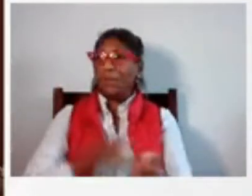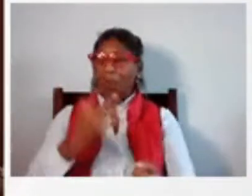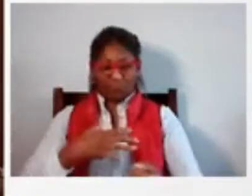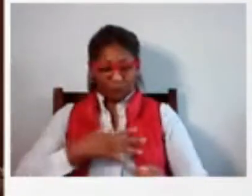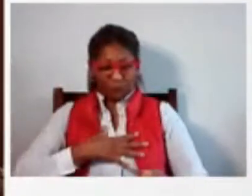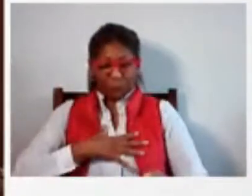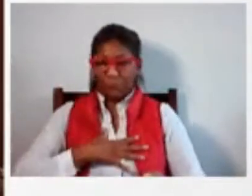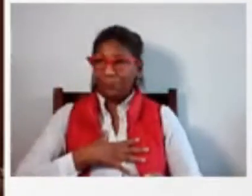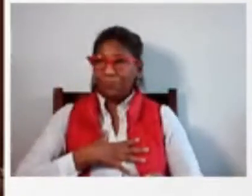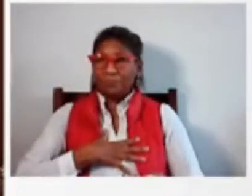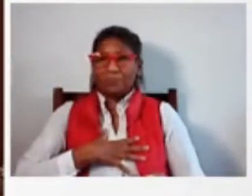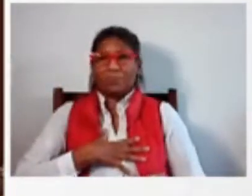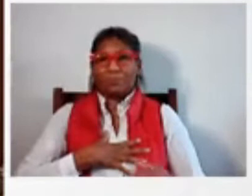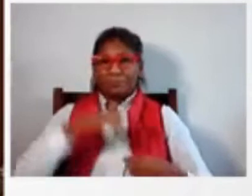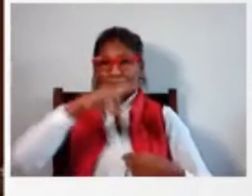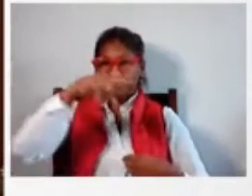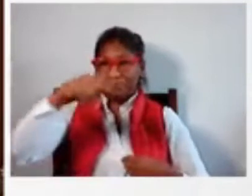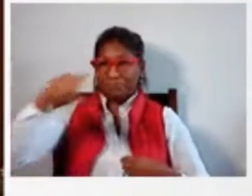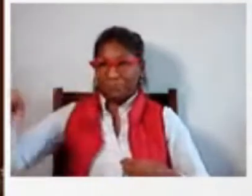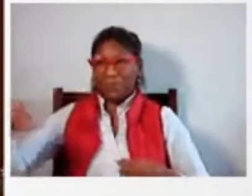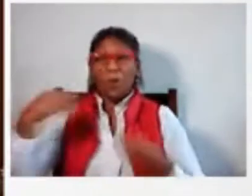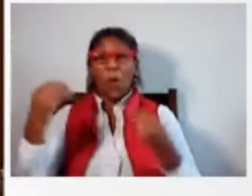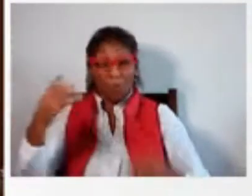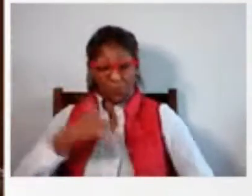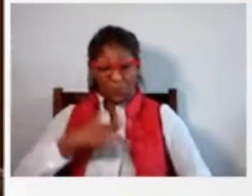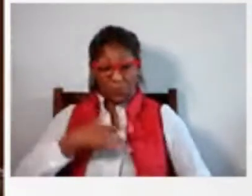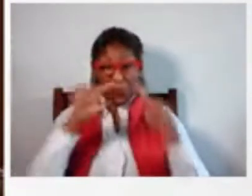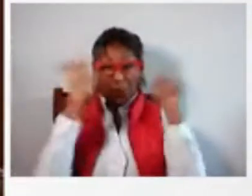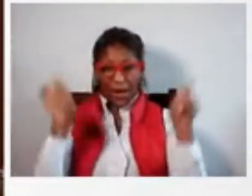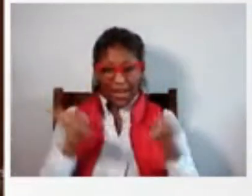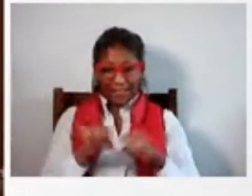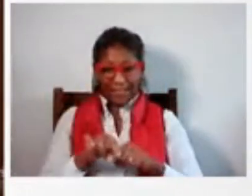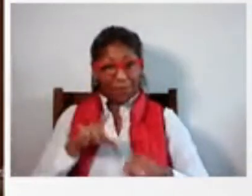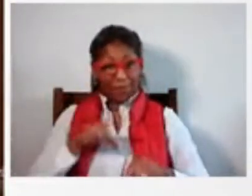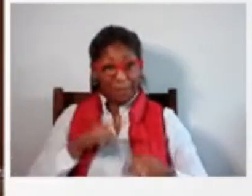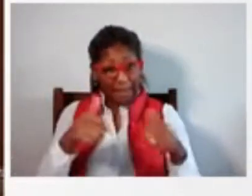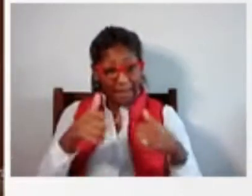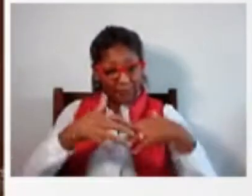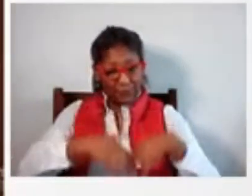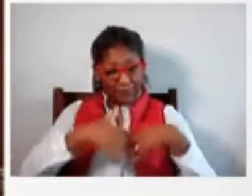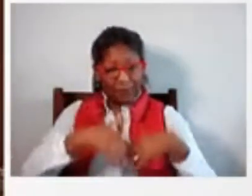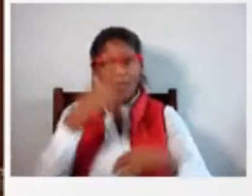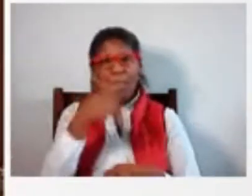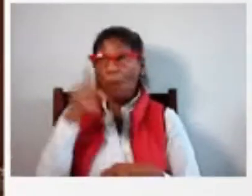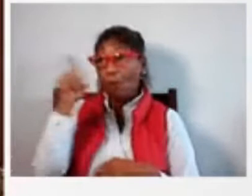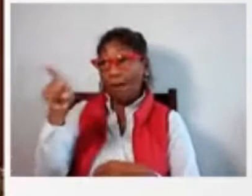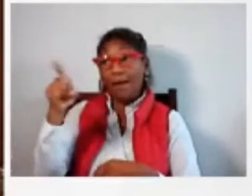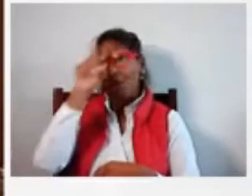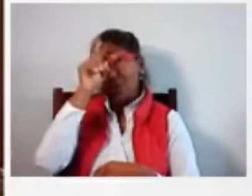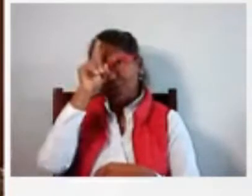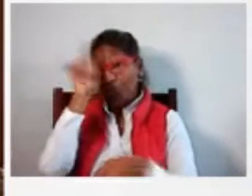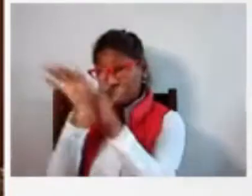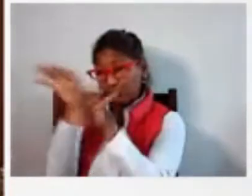Estado que precisam estar bem apuradas, né, e respaldadas para que possamos rodar os modelos